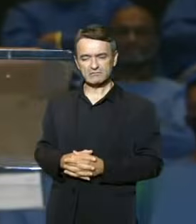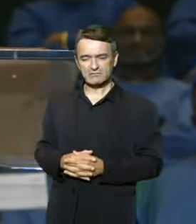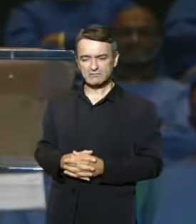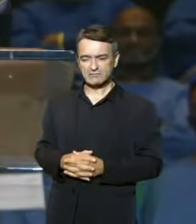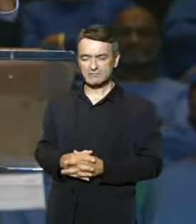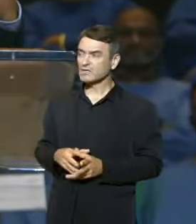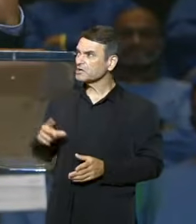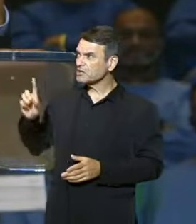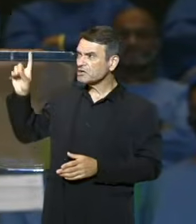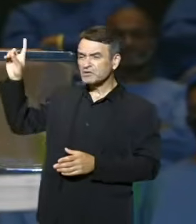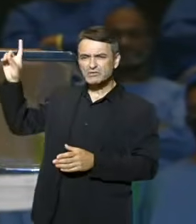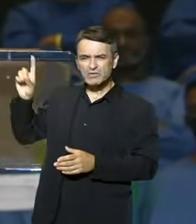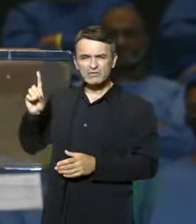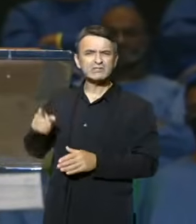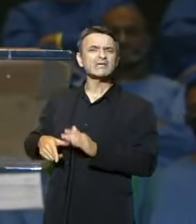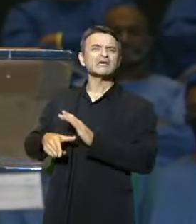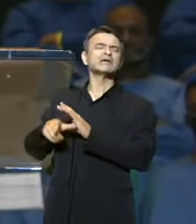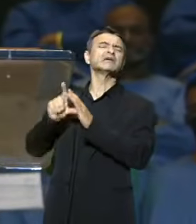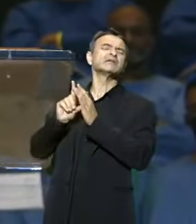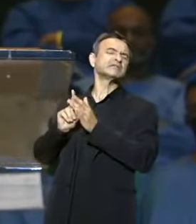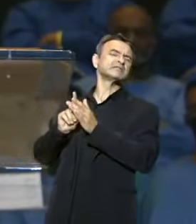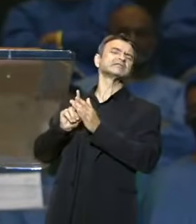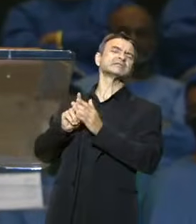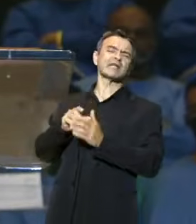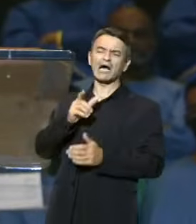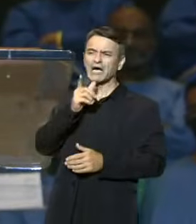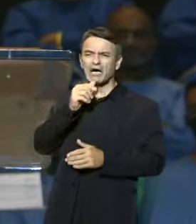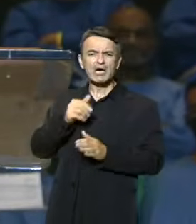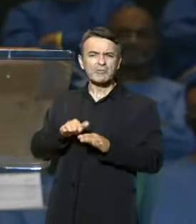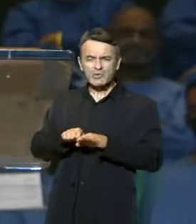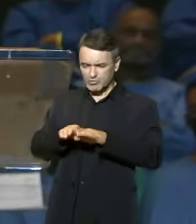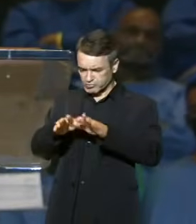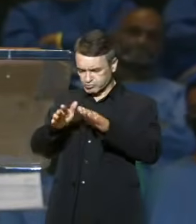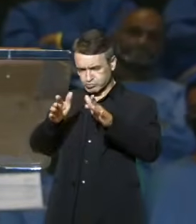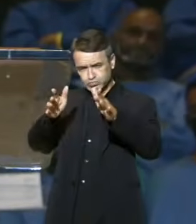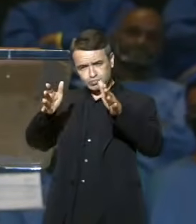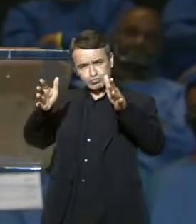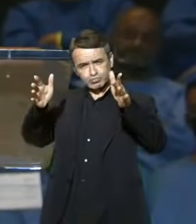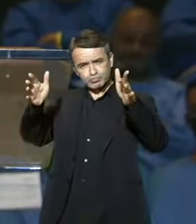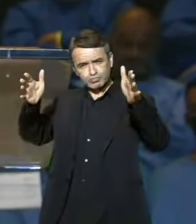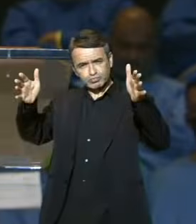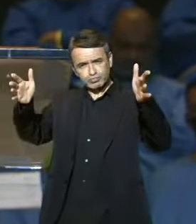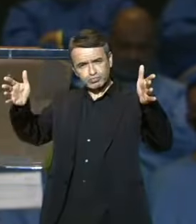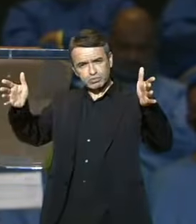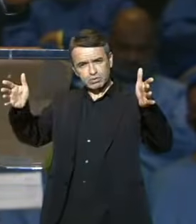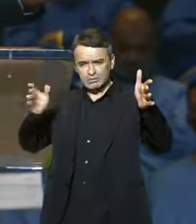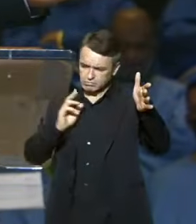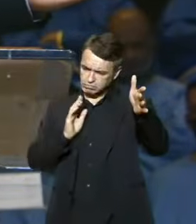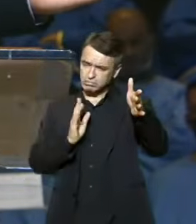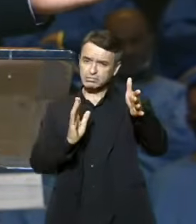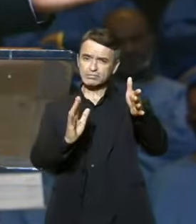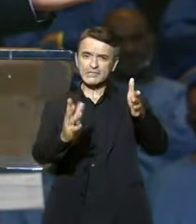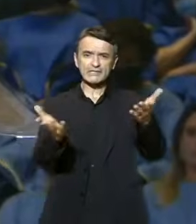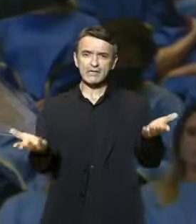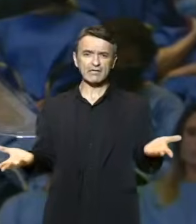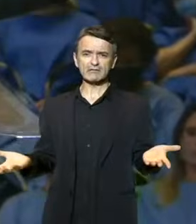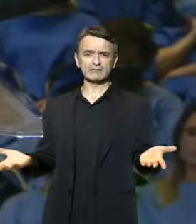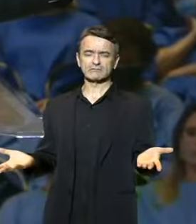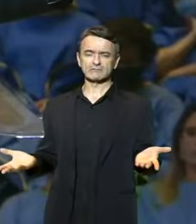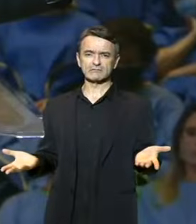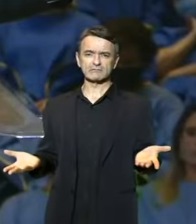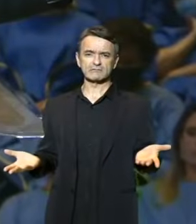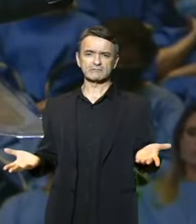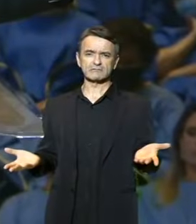Eu sou o Deus que abriu o mar vermelho. Eu sou o Deus que pode fazer todas as coisas. E então vem um vento do